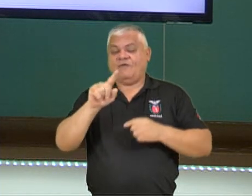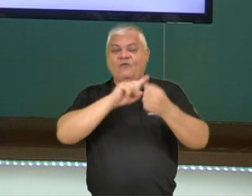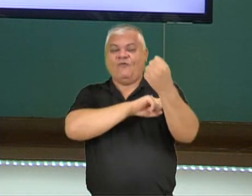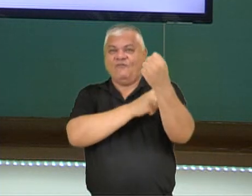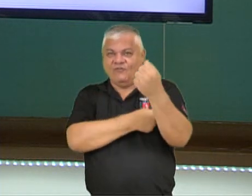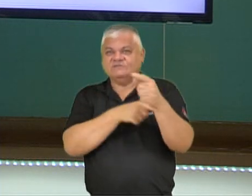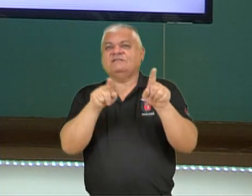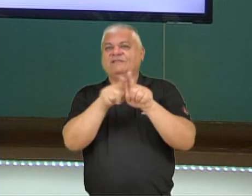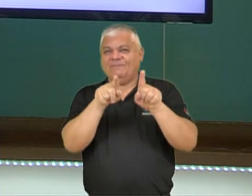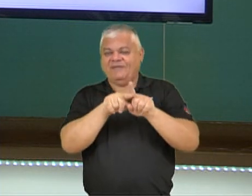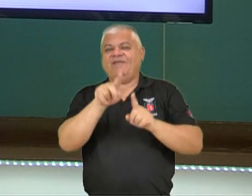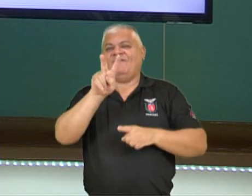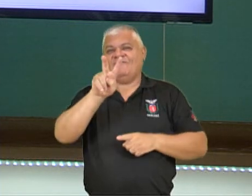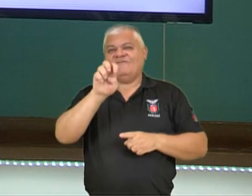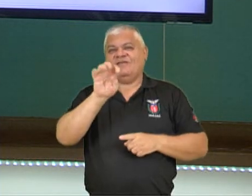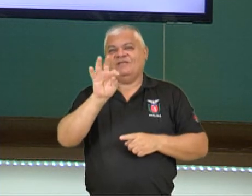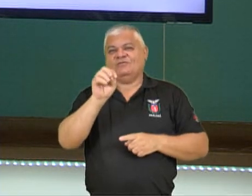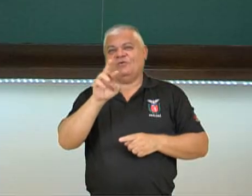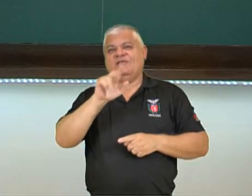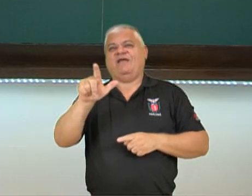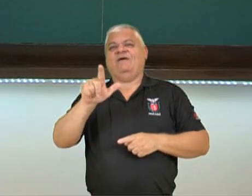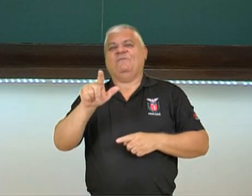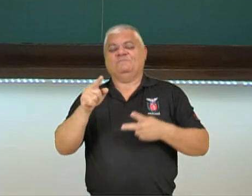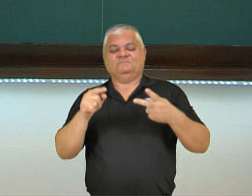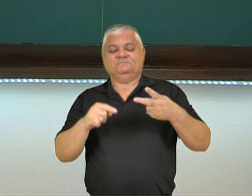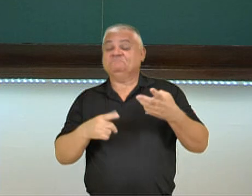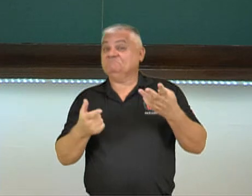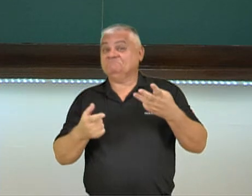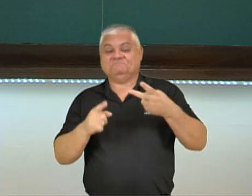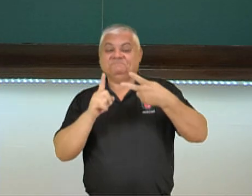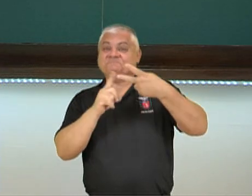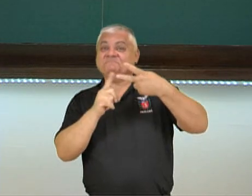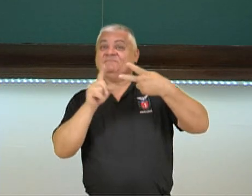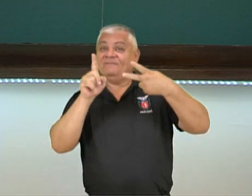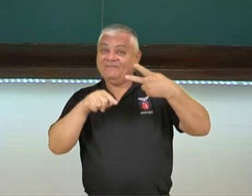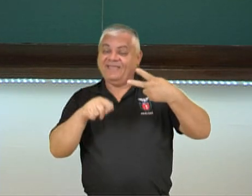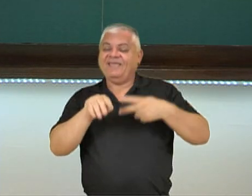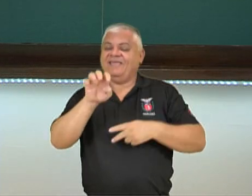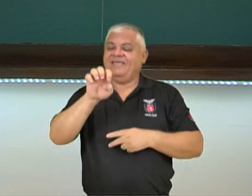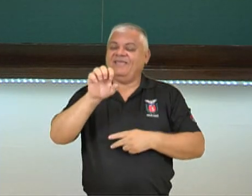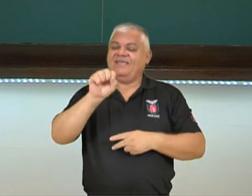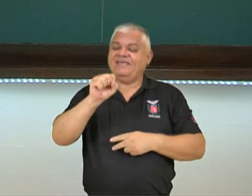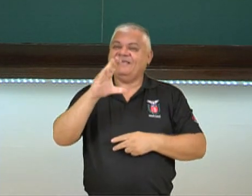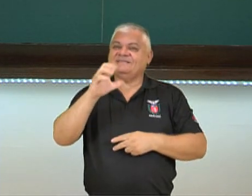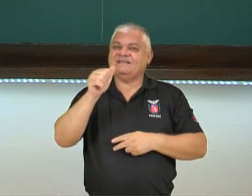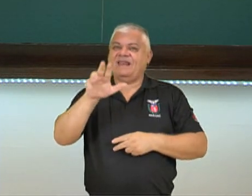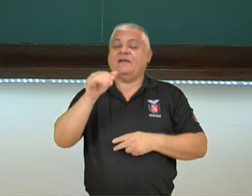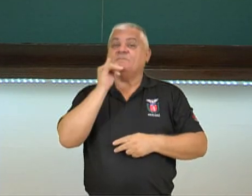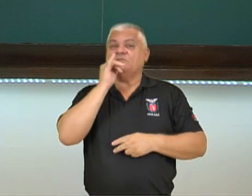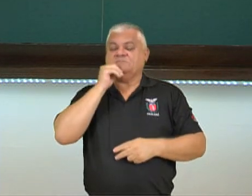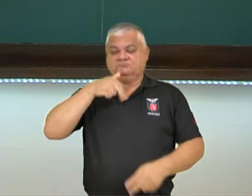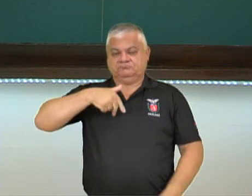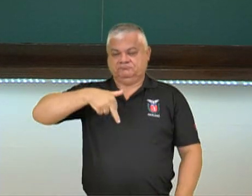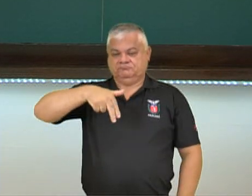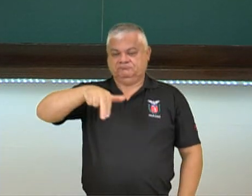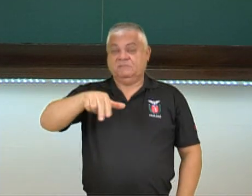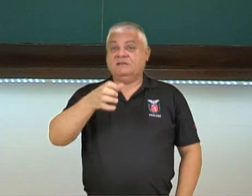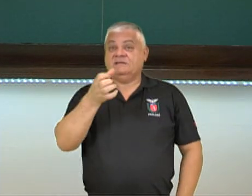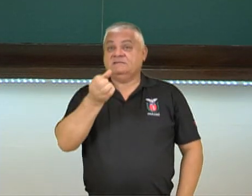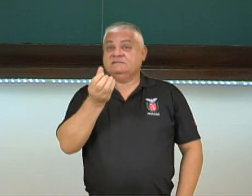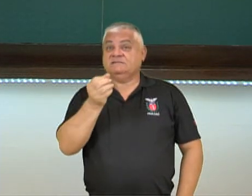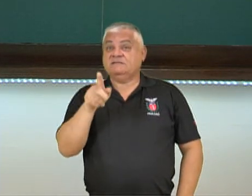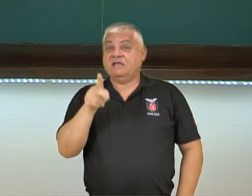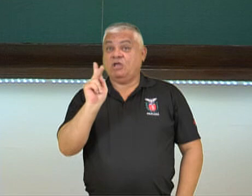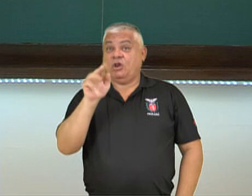uma grandeza vetorial. Por que isso? É só você imaginar, se eu andar 60 km para essa direção, eu vou para uma